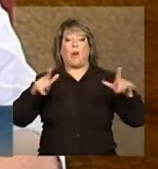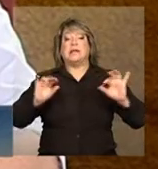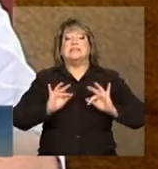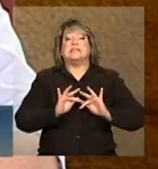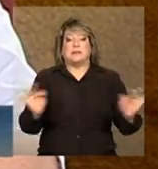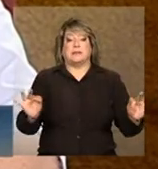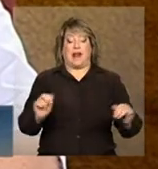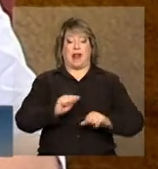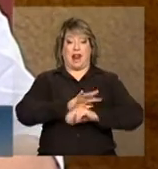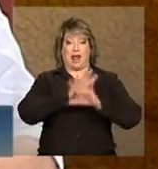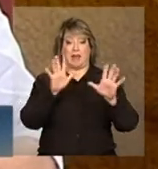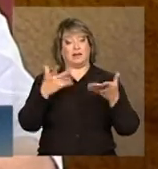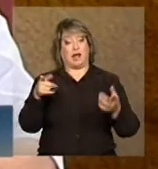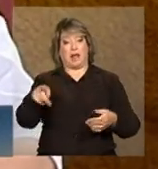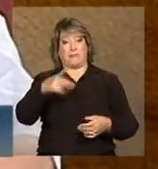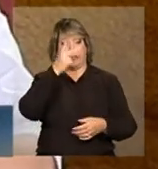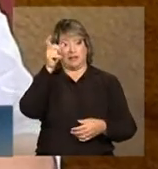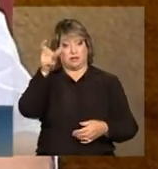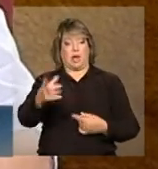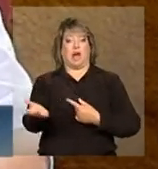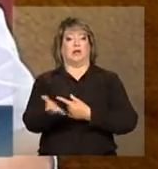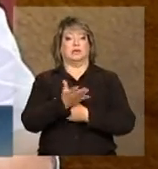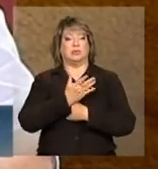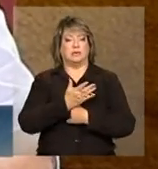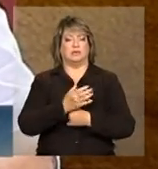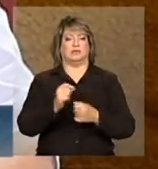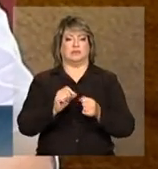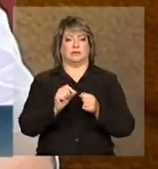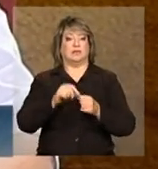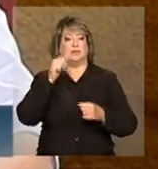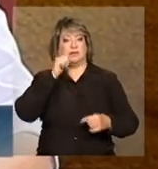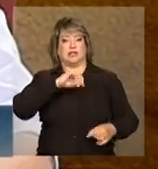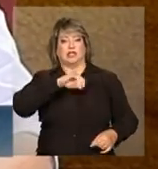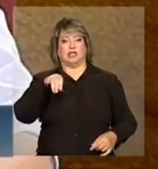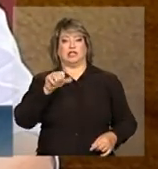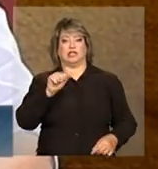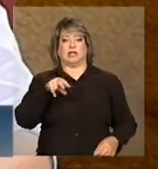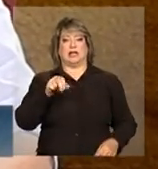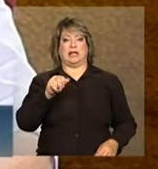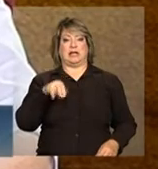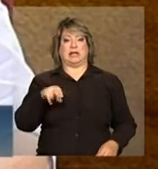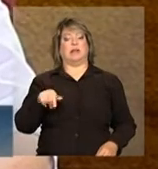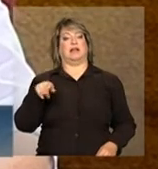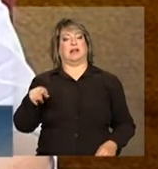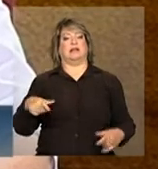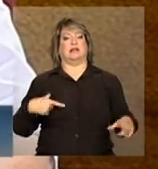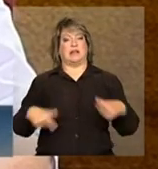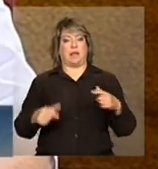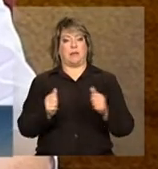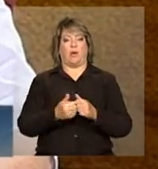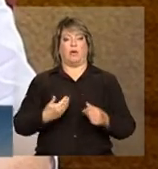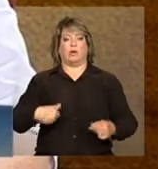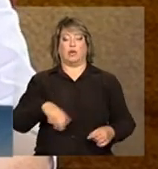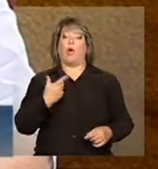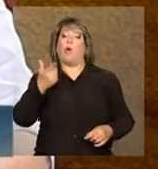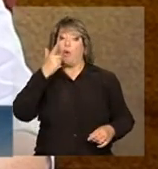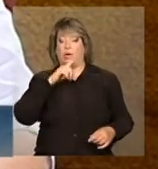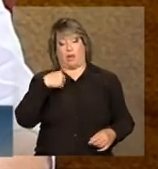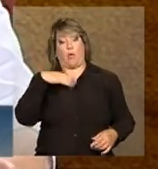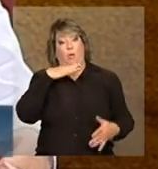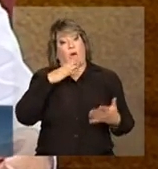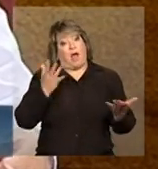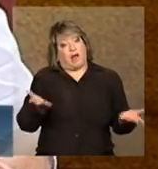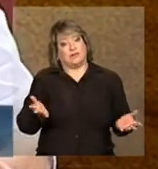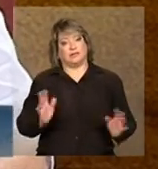com a ajuda dessa pessoa, nós conseguimos, Janaína, que é uma funcionária nossa, conseguimos, eu acho, não